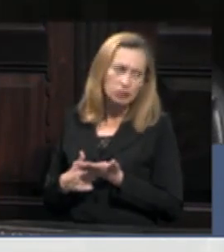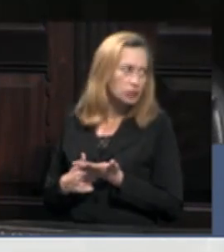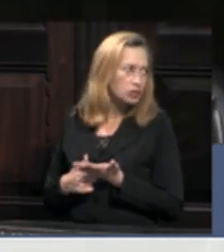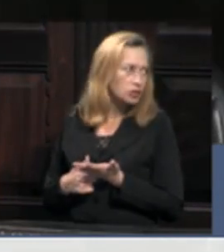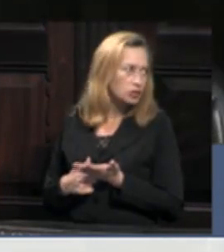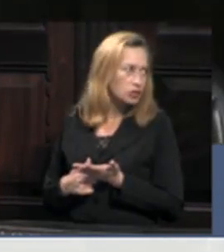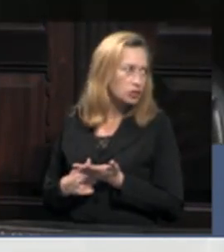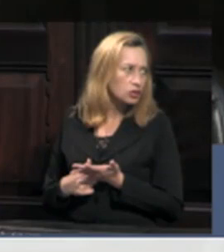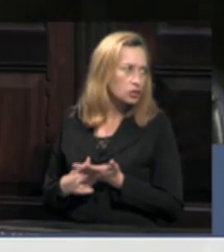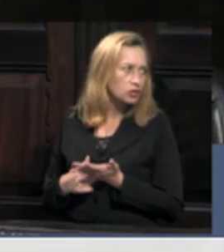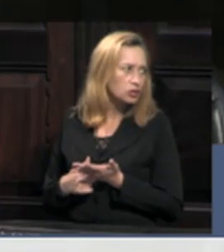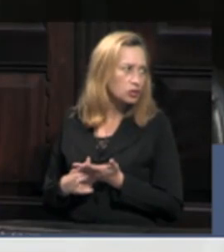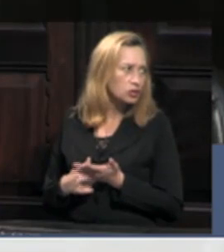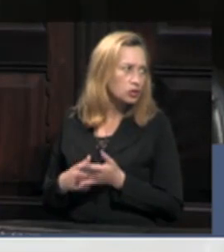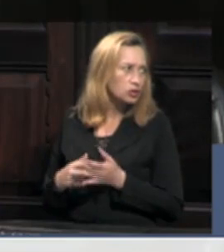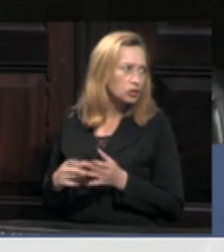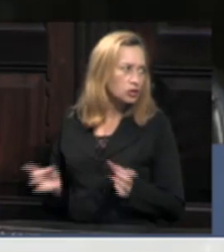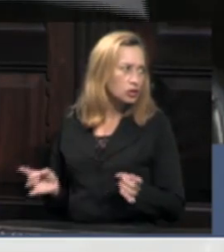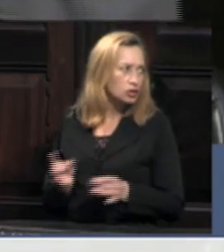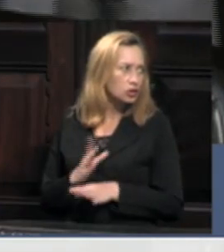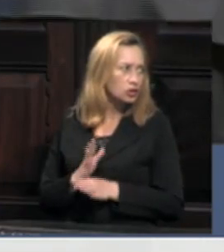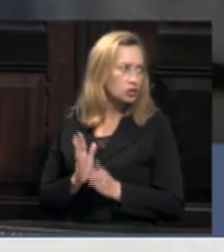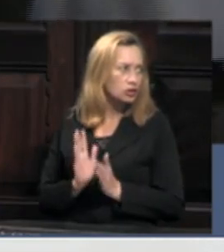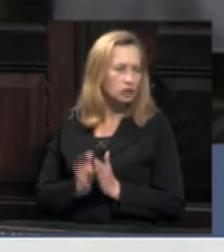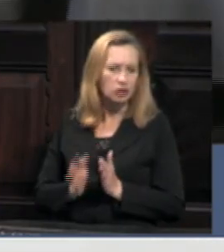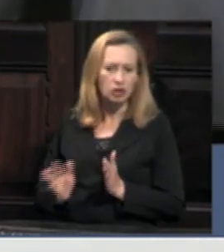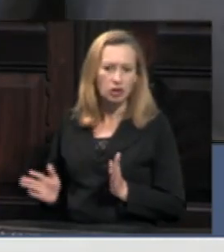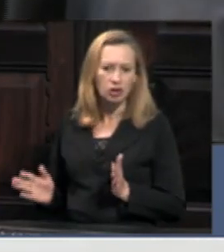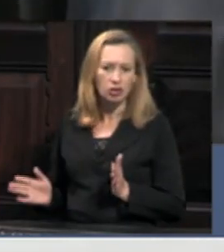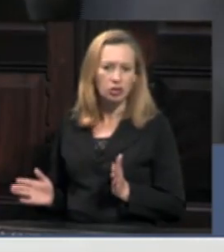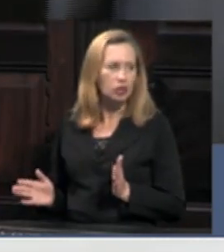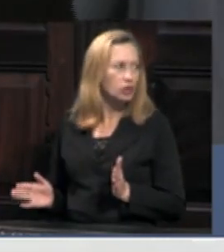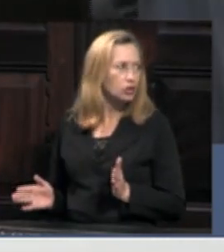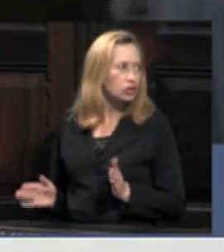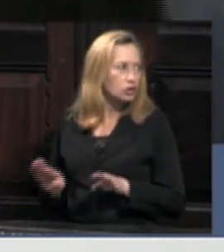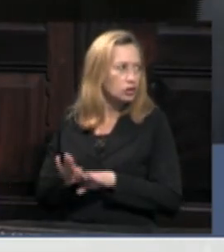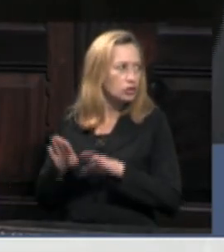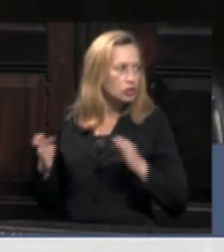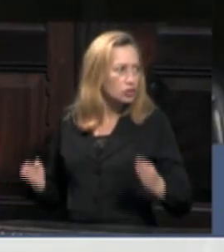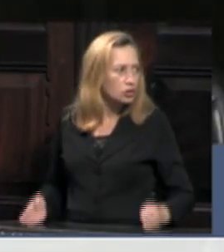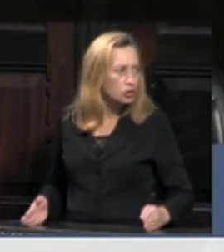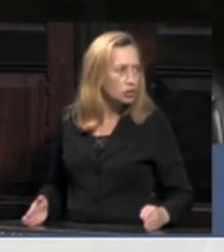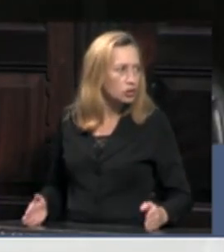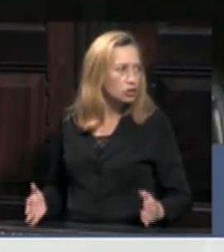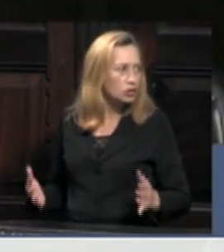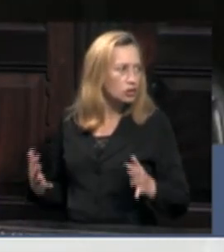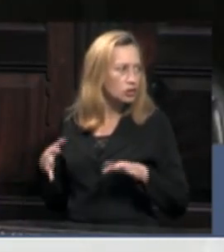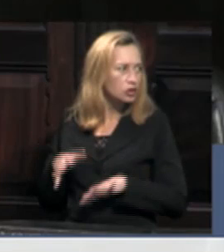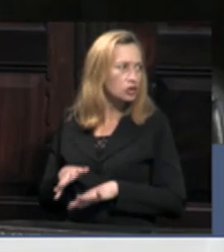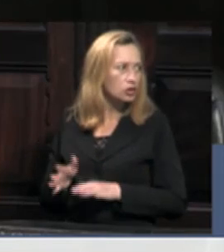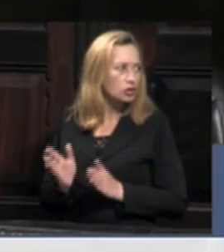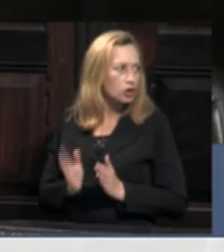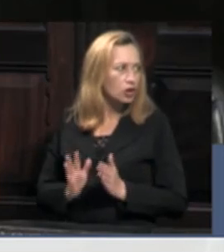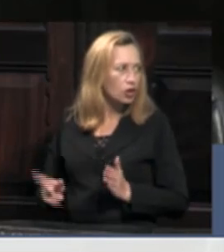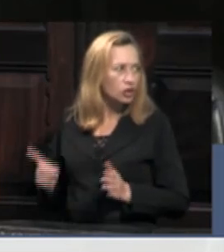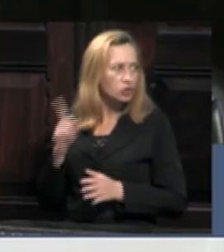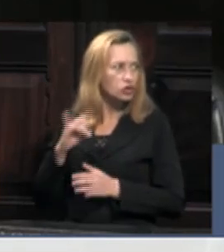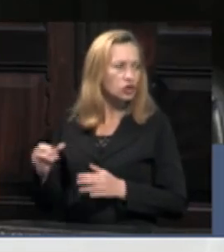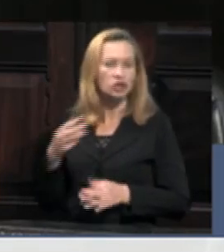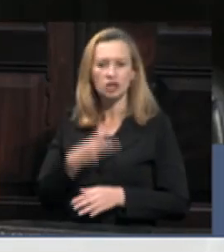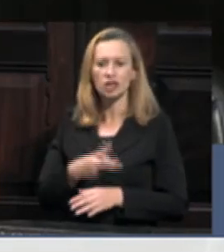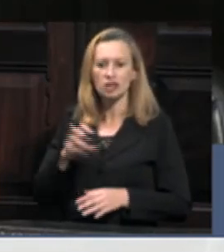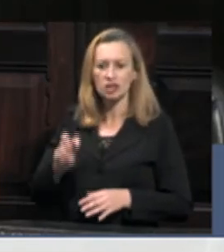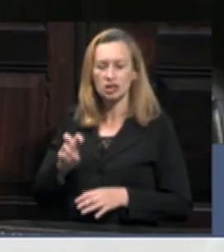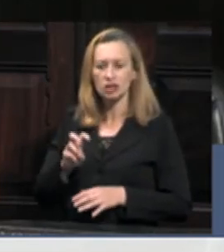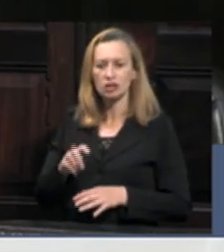Presidente, chama os trabalhos à ordem. Retornamos na ordem do dia. Há sobre a mesa pedido de inclusão na pauta da ordem do dia